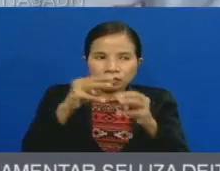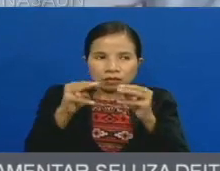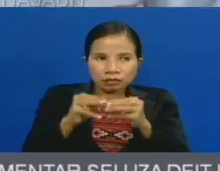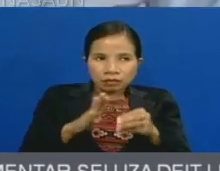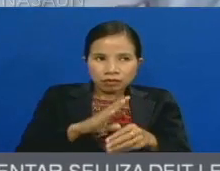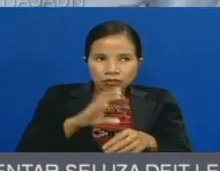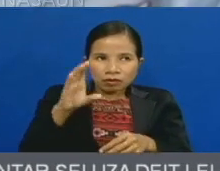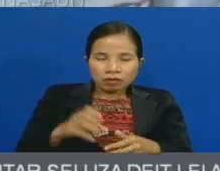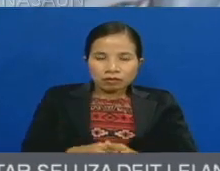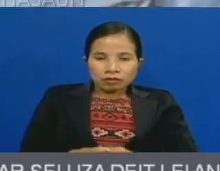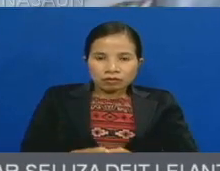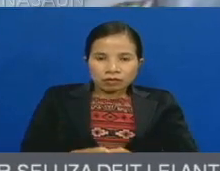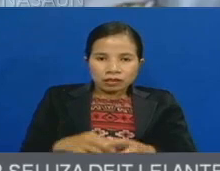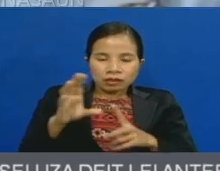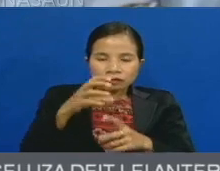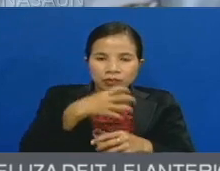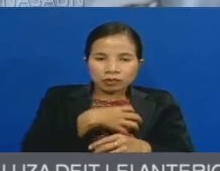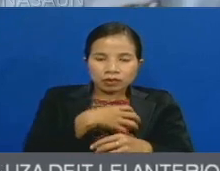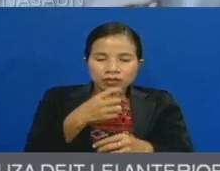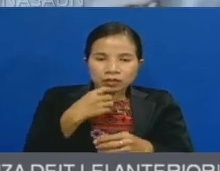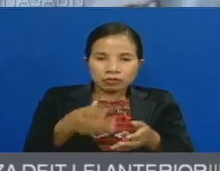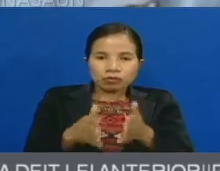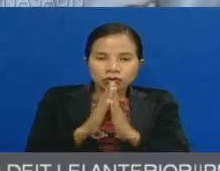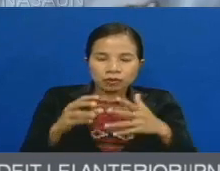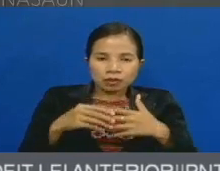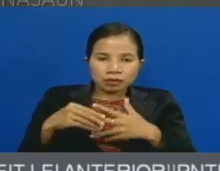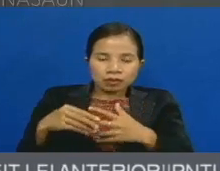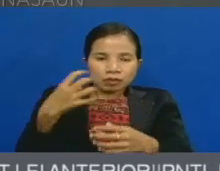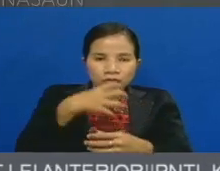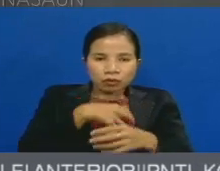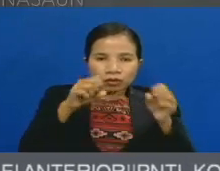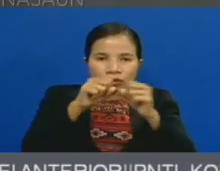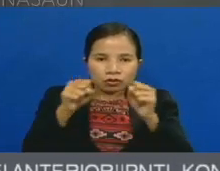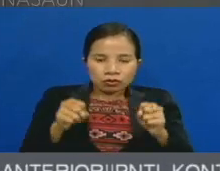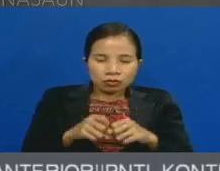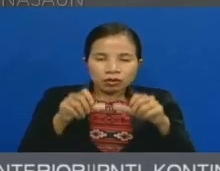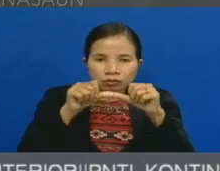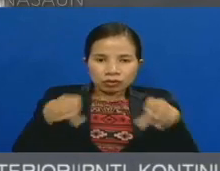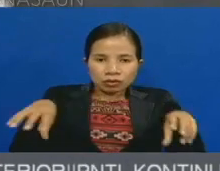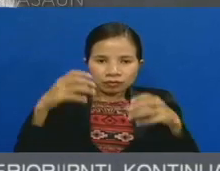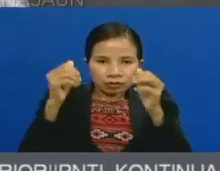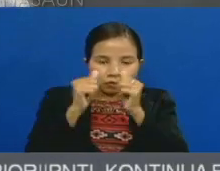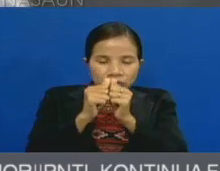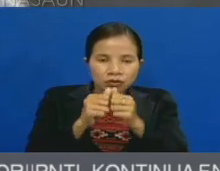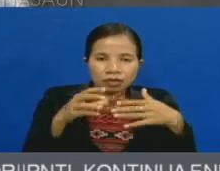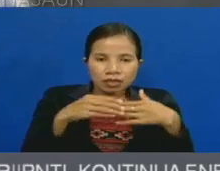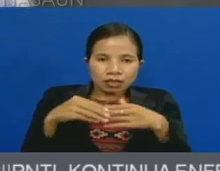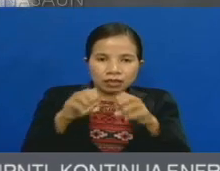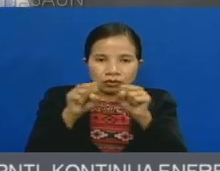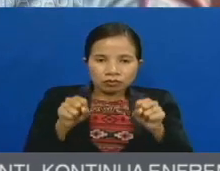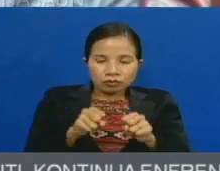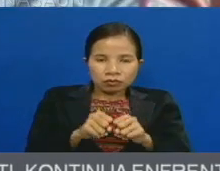Baucau. Superintendente Antônio de Sá, Husuba oficial polícia Suku, atu continua serviço hamutu com a autoridade